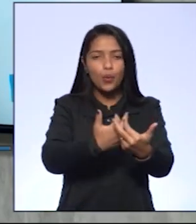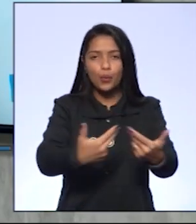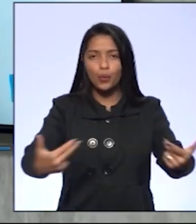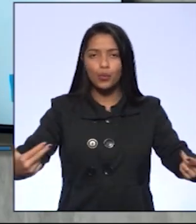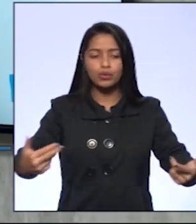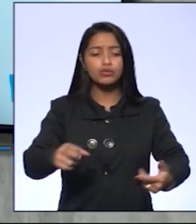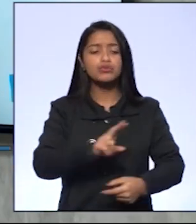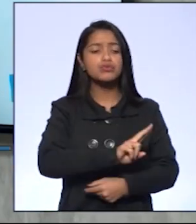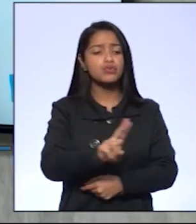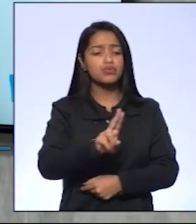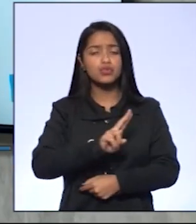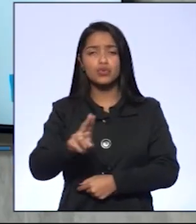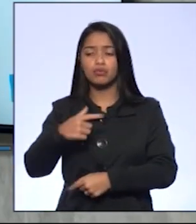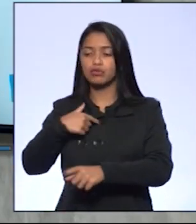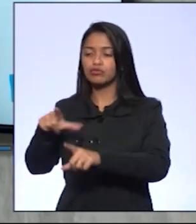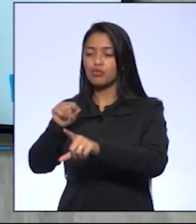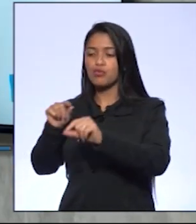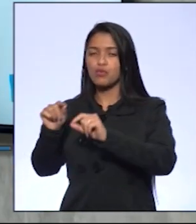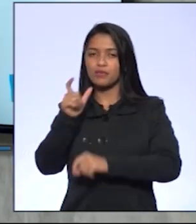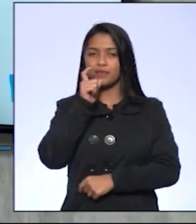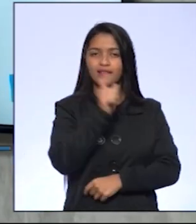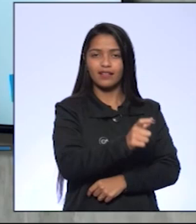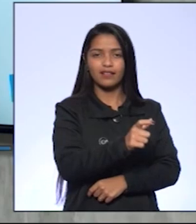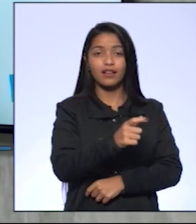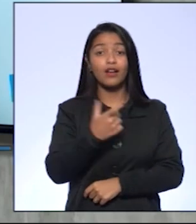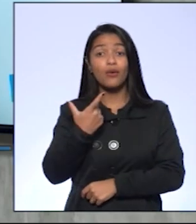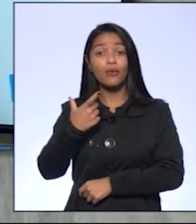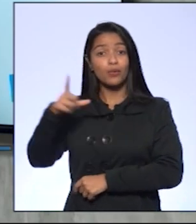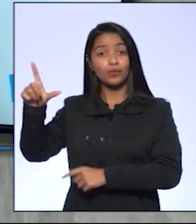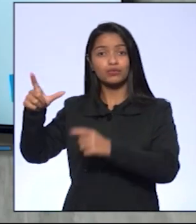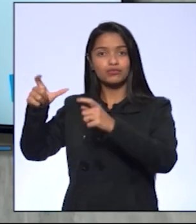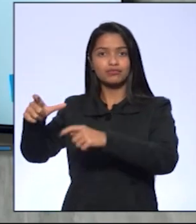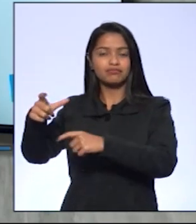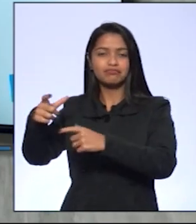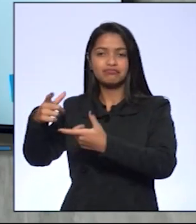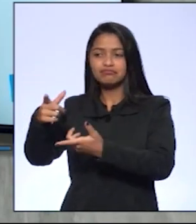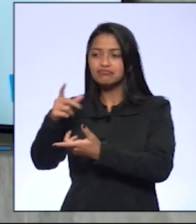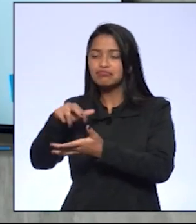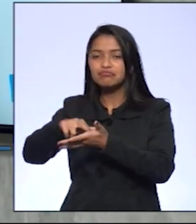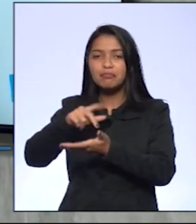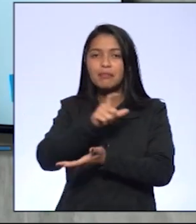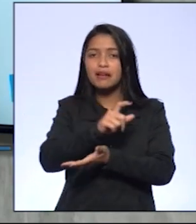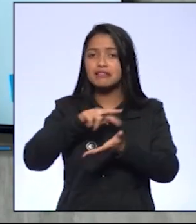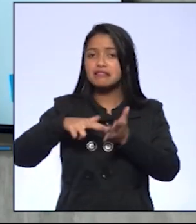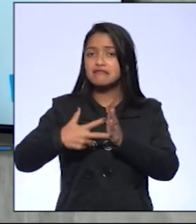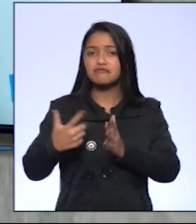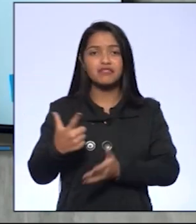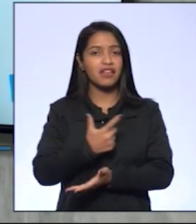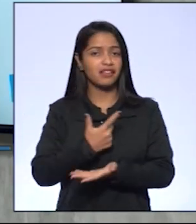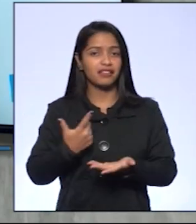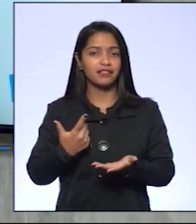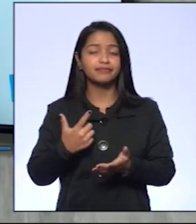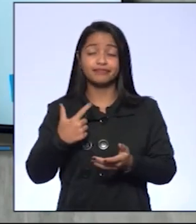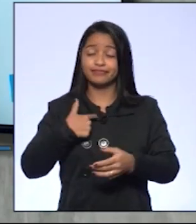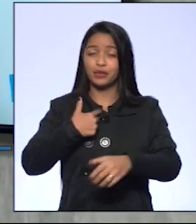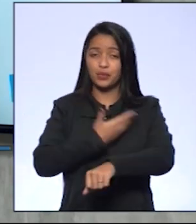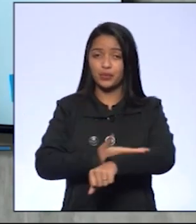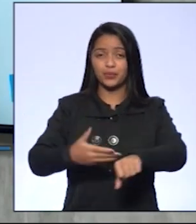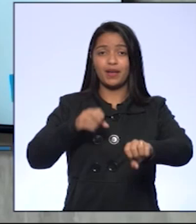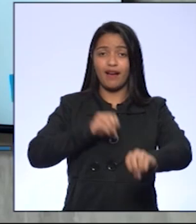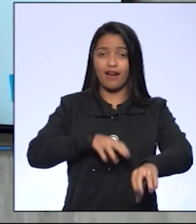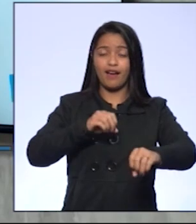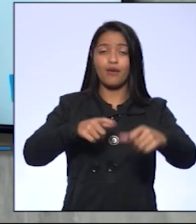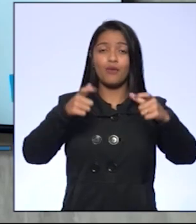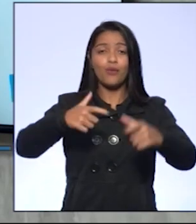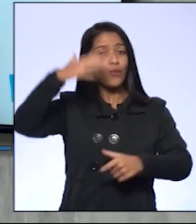algumas regiões, em outras elas não têm esse significado. Eu dou aula em Curitiba, que é uma